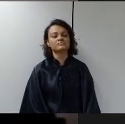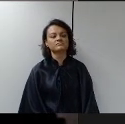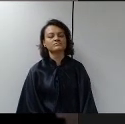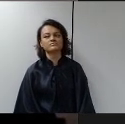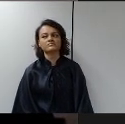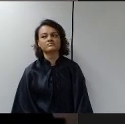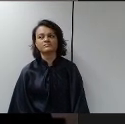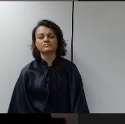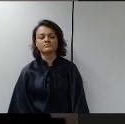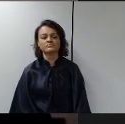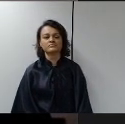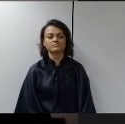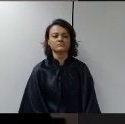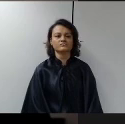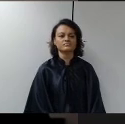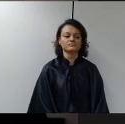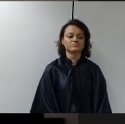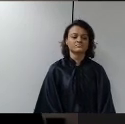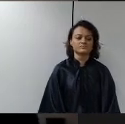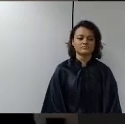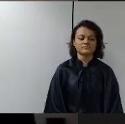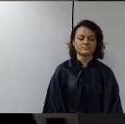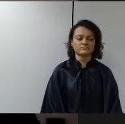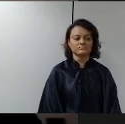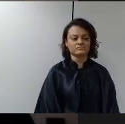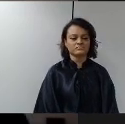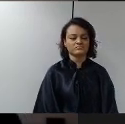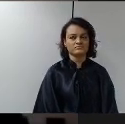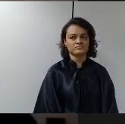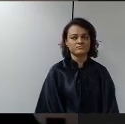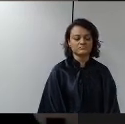Passo a palavra ao ministro